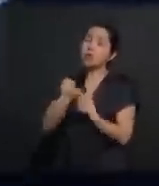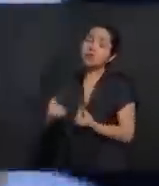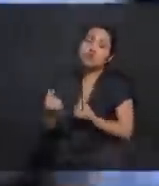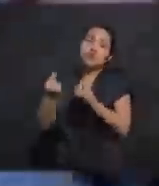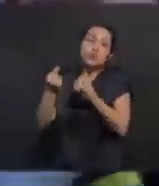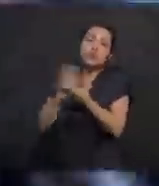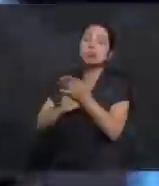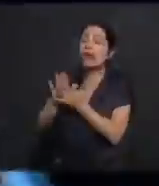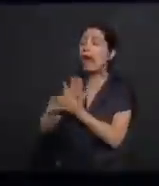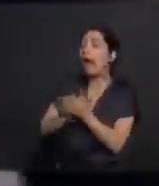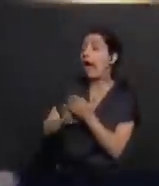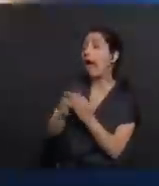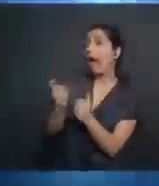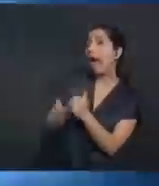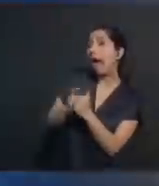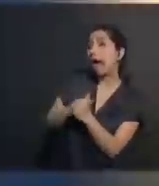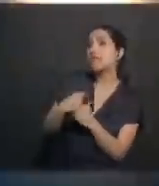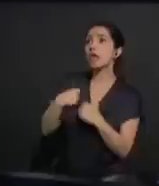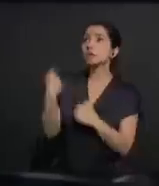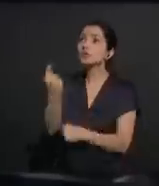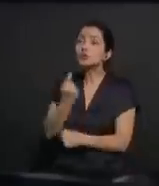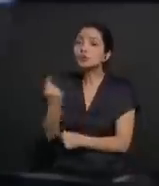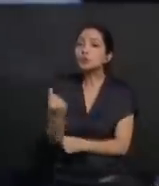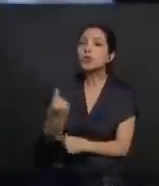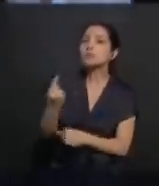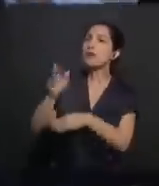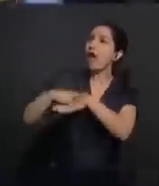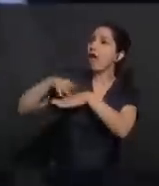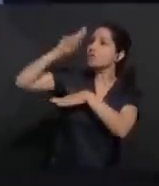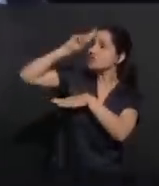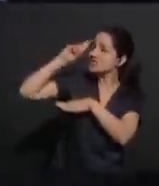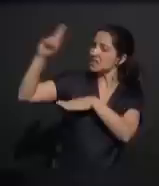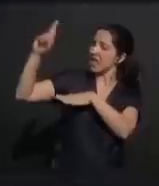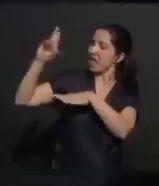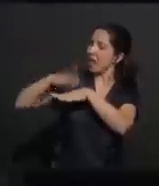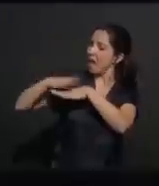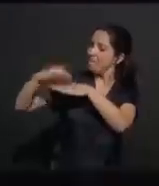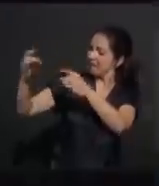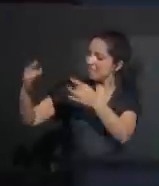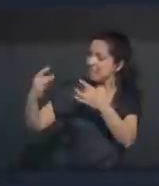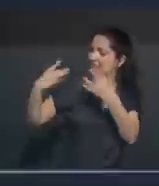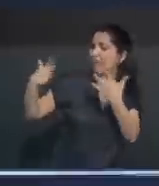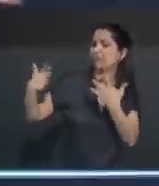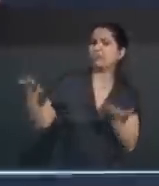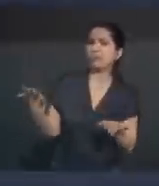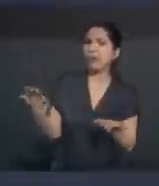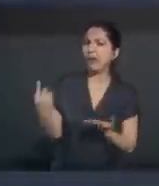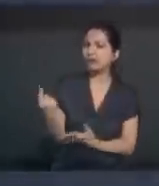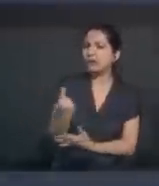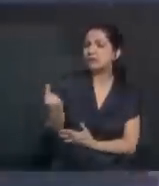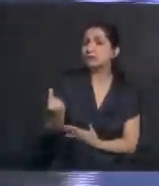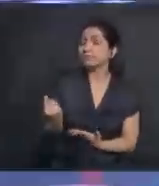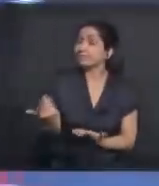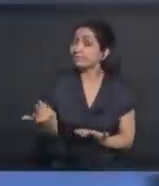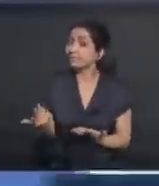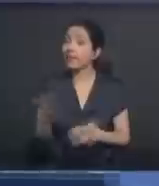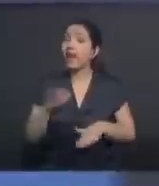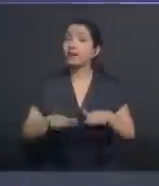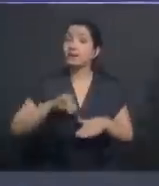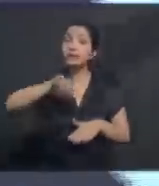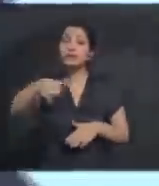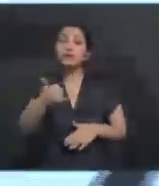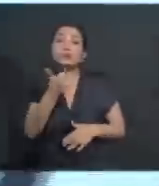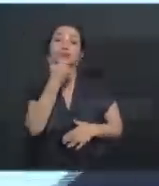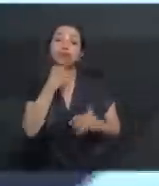dinheiro. Foi o senhor que me deixou sozinho. Foi o senhor que me deixou sem condições de viver. Gente, você quer ter desculpa para ser